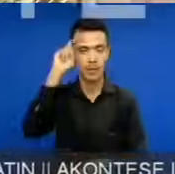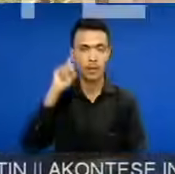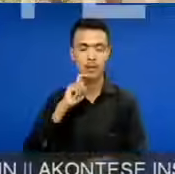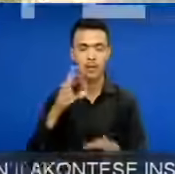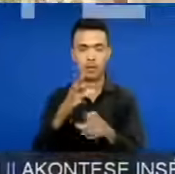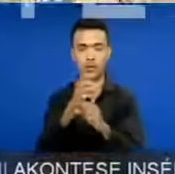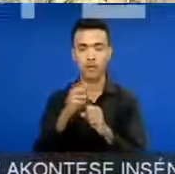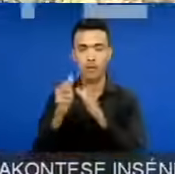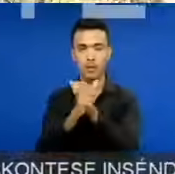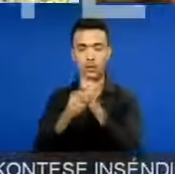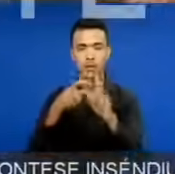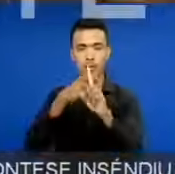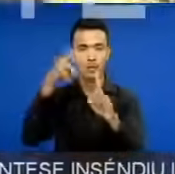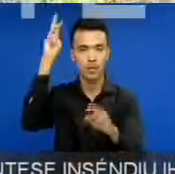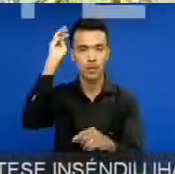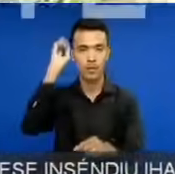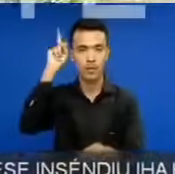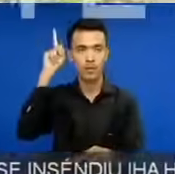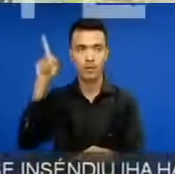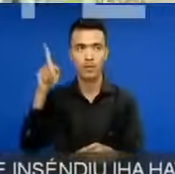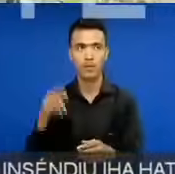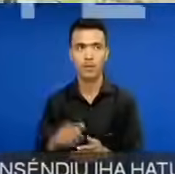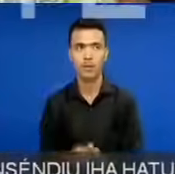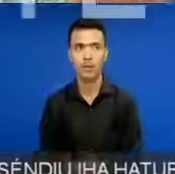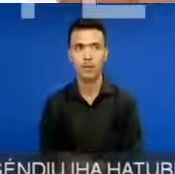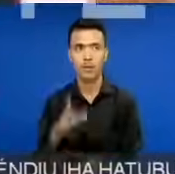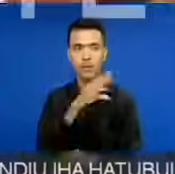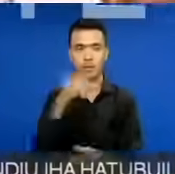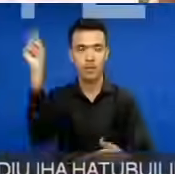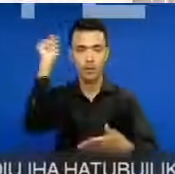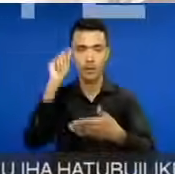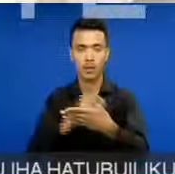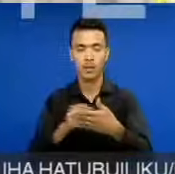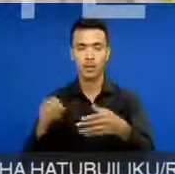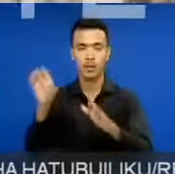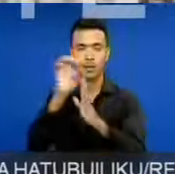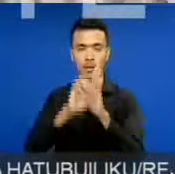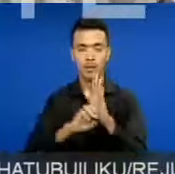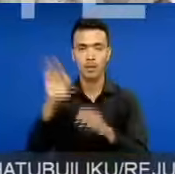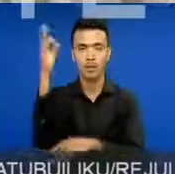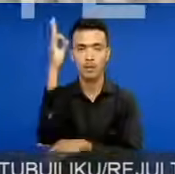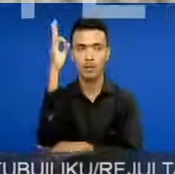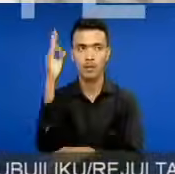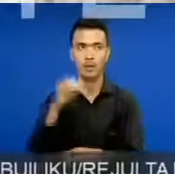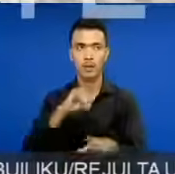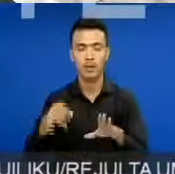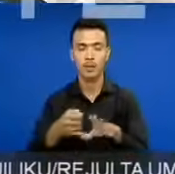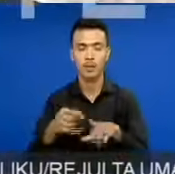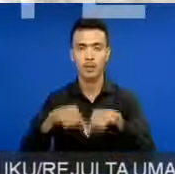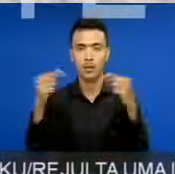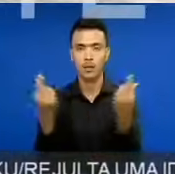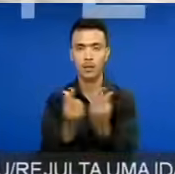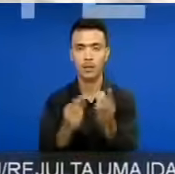né? Acompanha o vice-ministro de Obras Públicas, Samuel Marçal, do secretário de Estado Floresta, Fernando Vieira, inclui a equipa